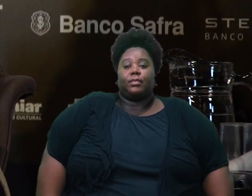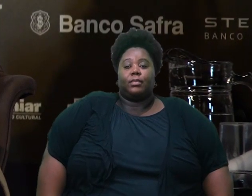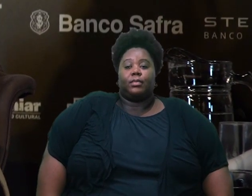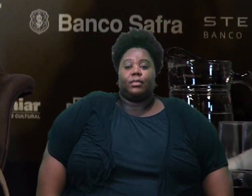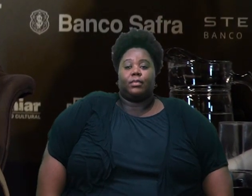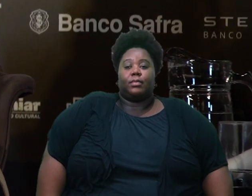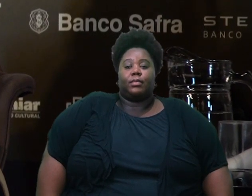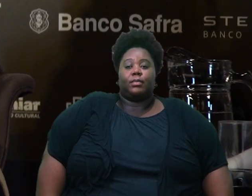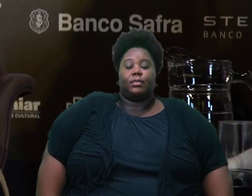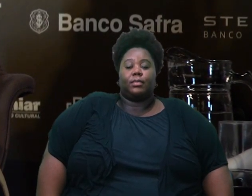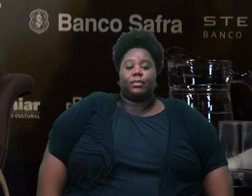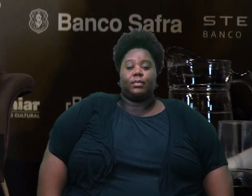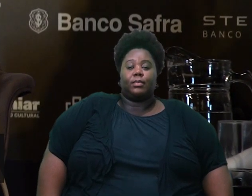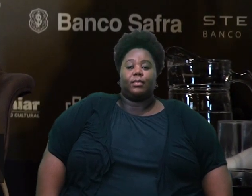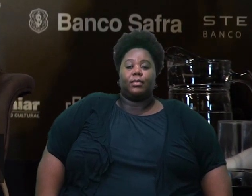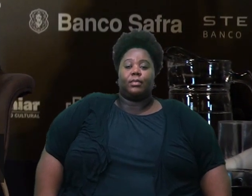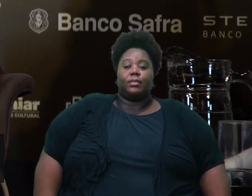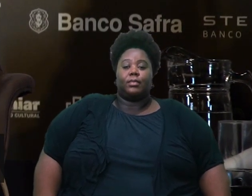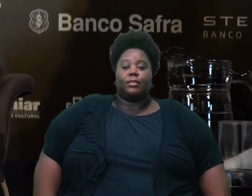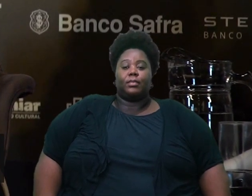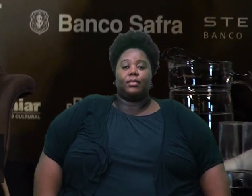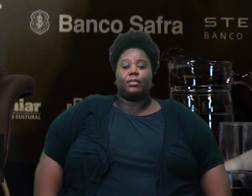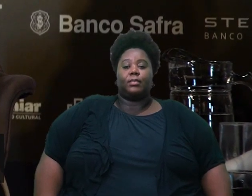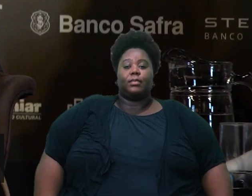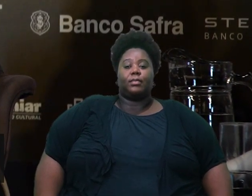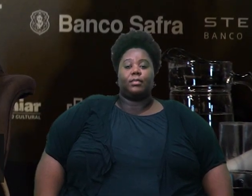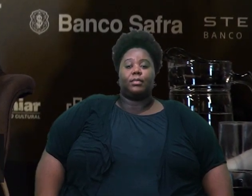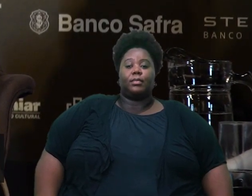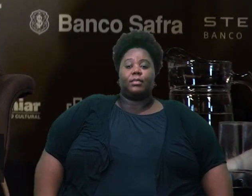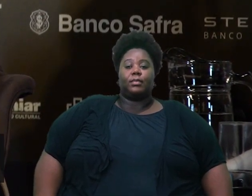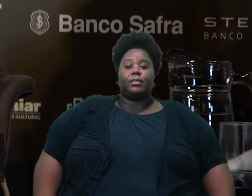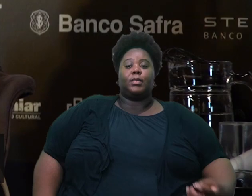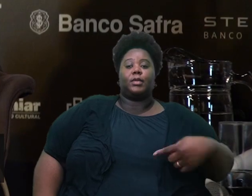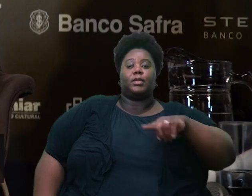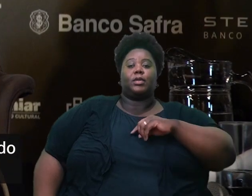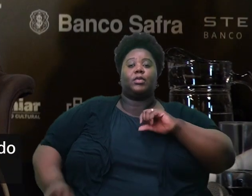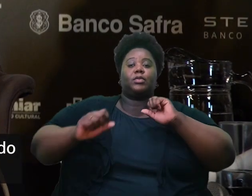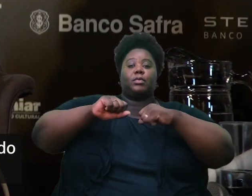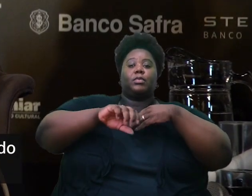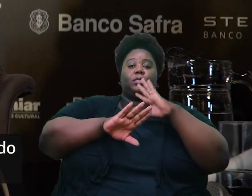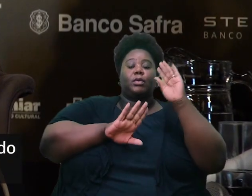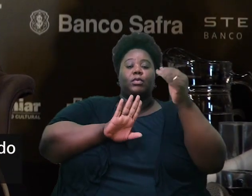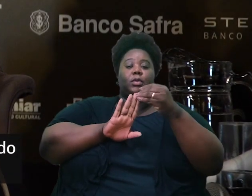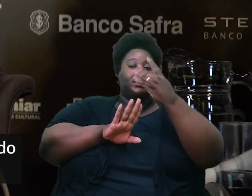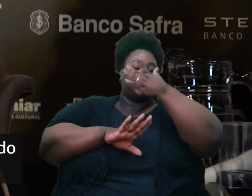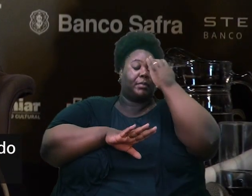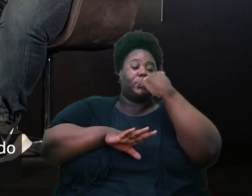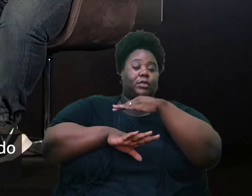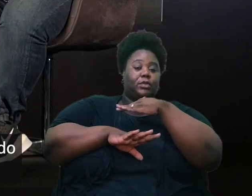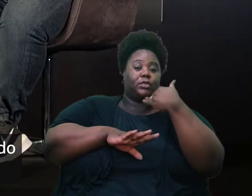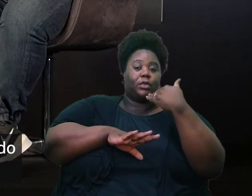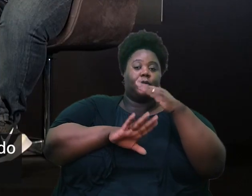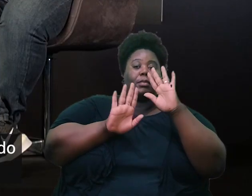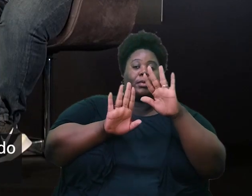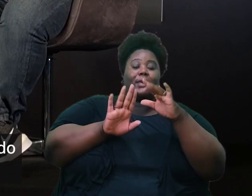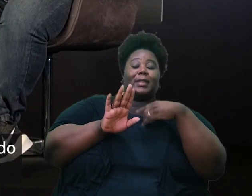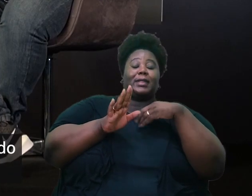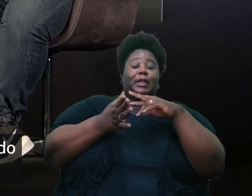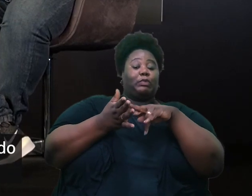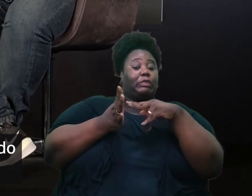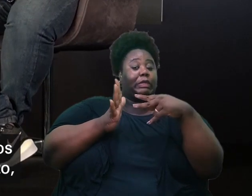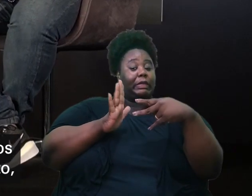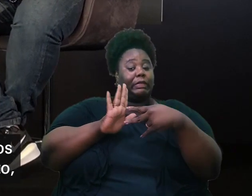quer dizer, a gente pode até nomear os que já morreram como encantados, mas encantados têm um significado muito